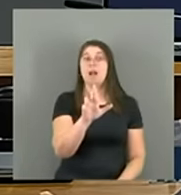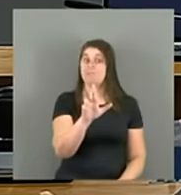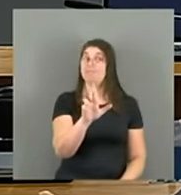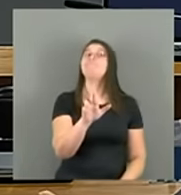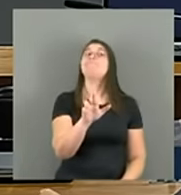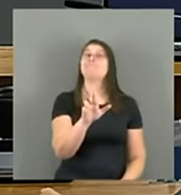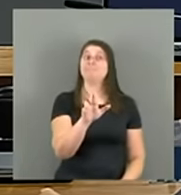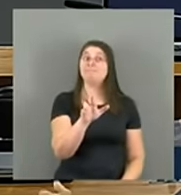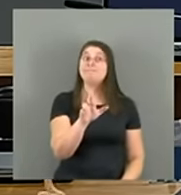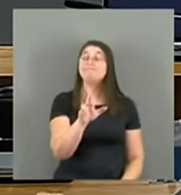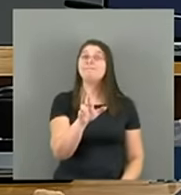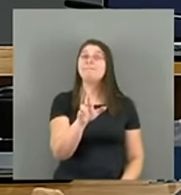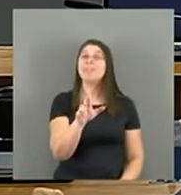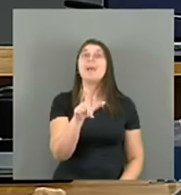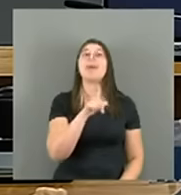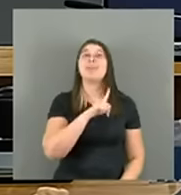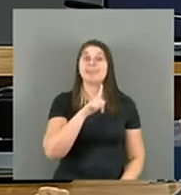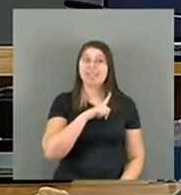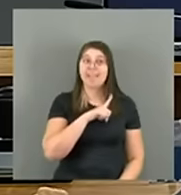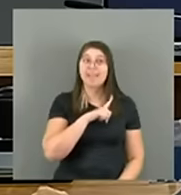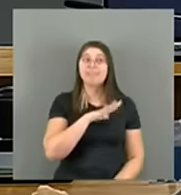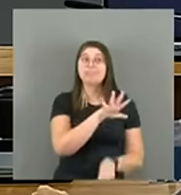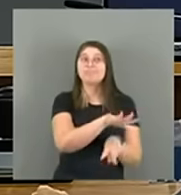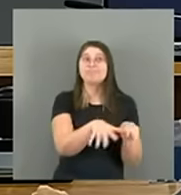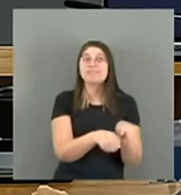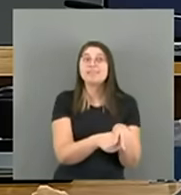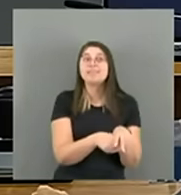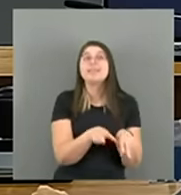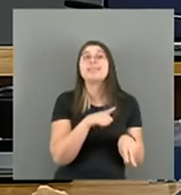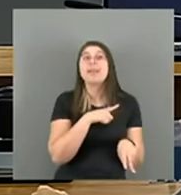viu, tem também muita sujeira?